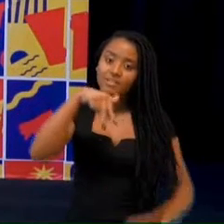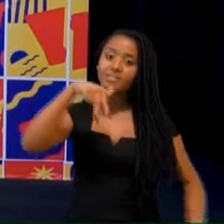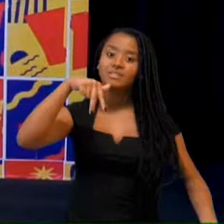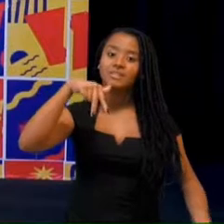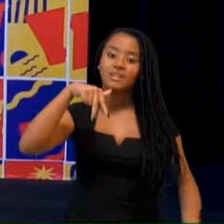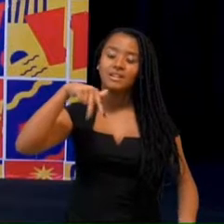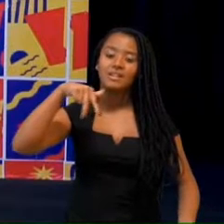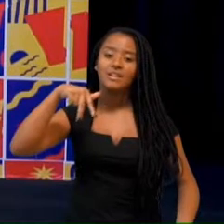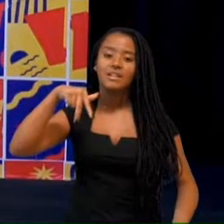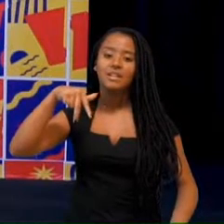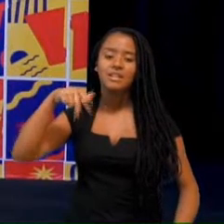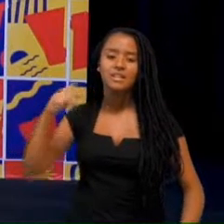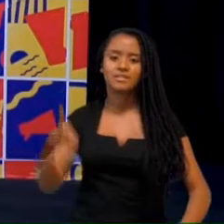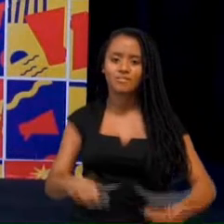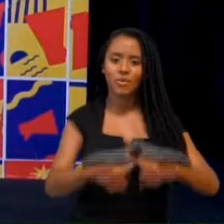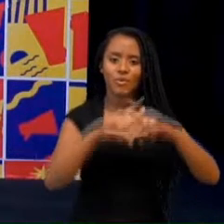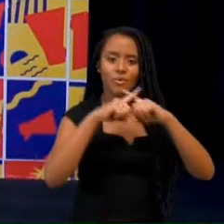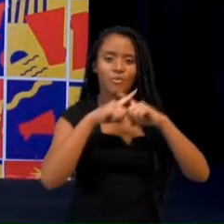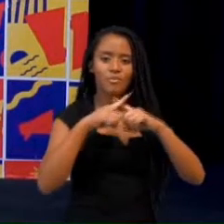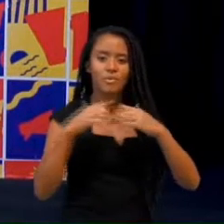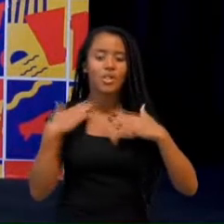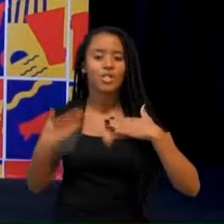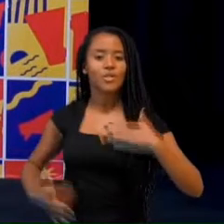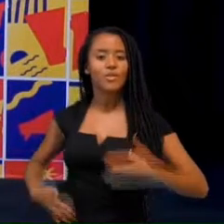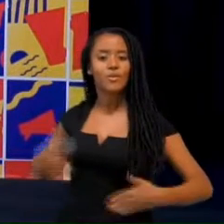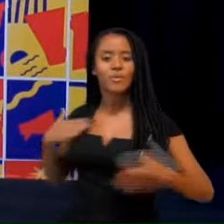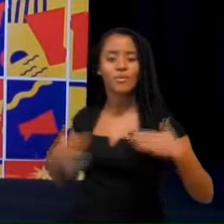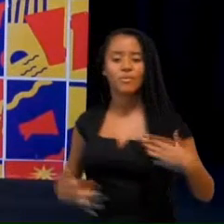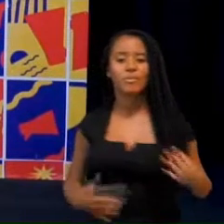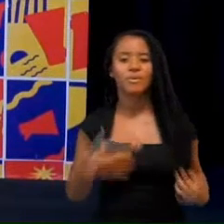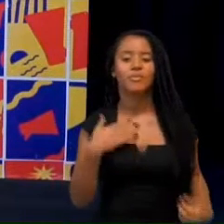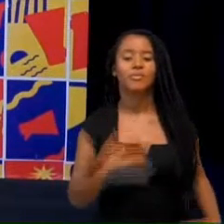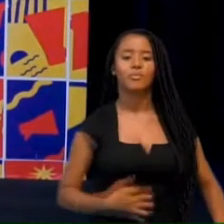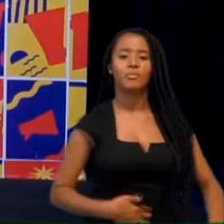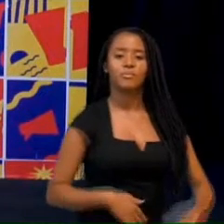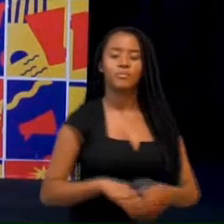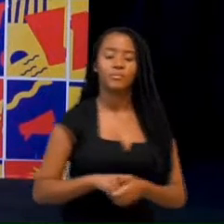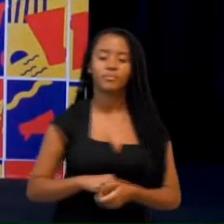combate no corpo a corpo dominou